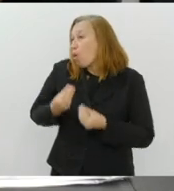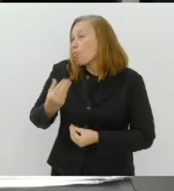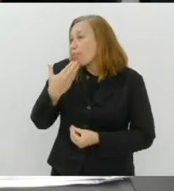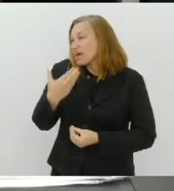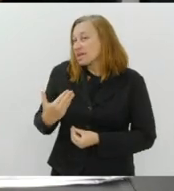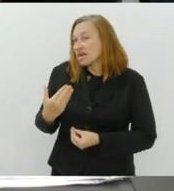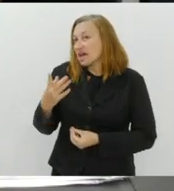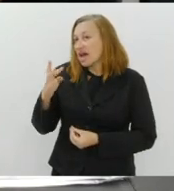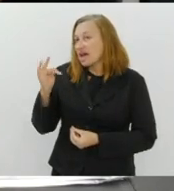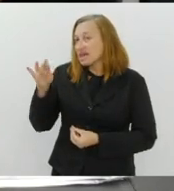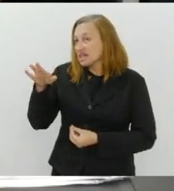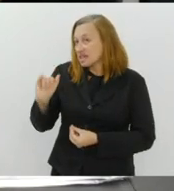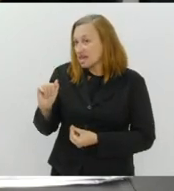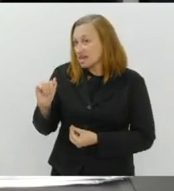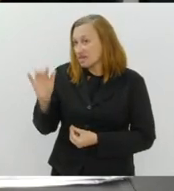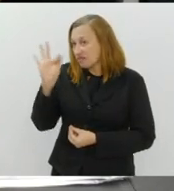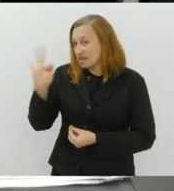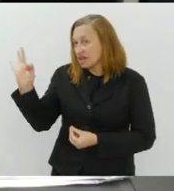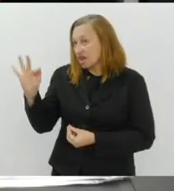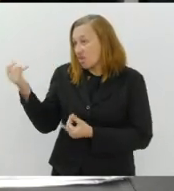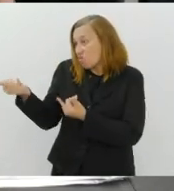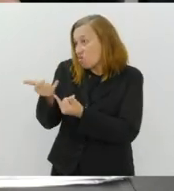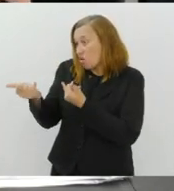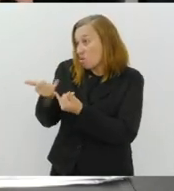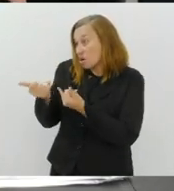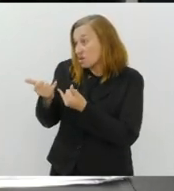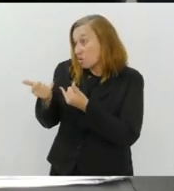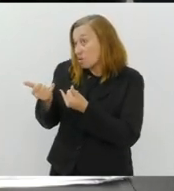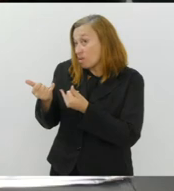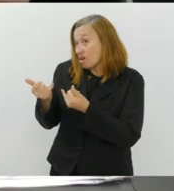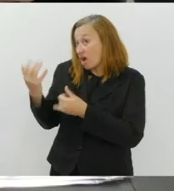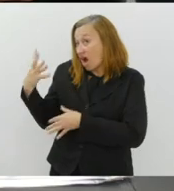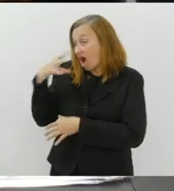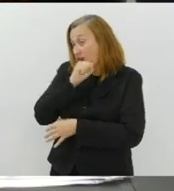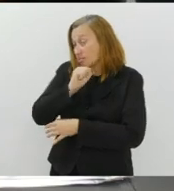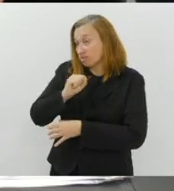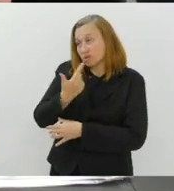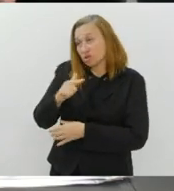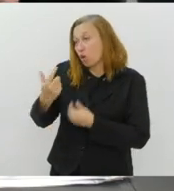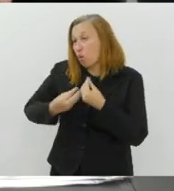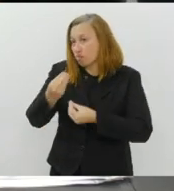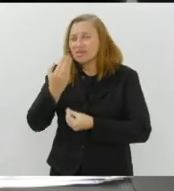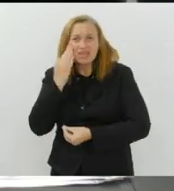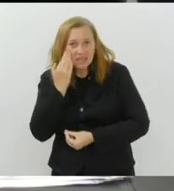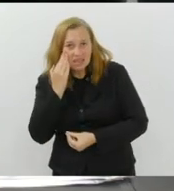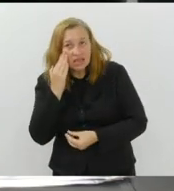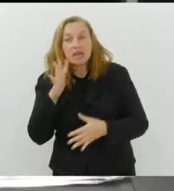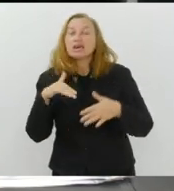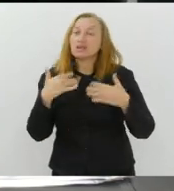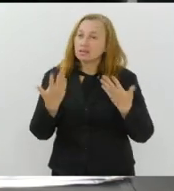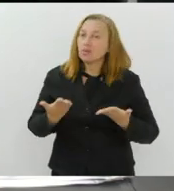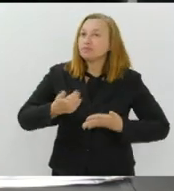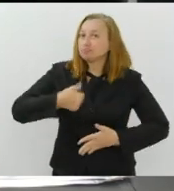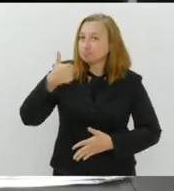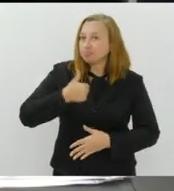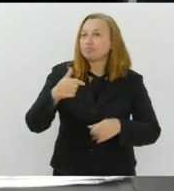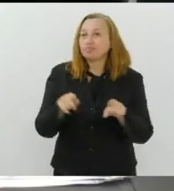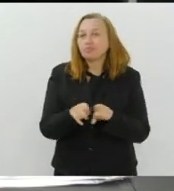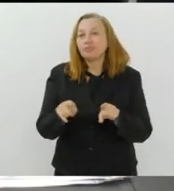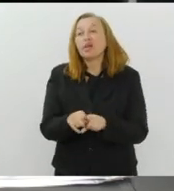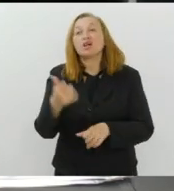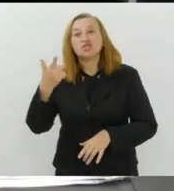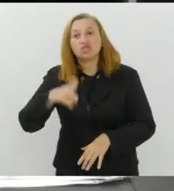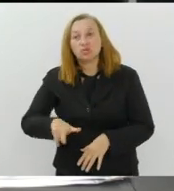Federal nos dê essa informação de forma tão rápida assim. Entende? Então, primeiro que também, mais uma